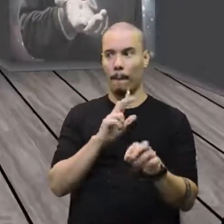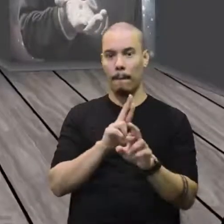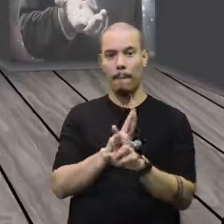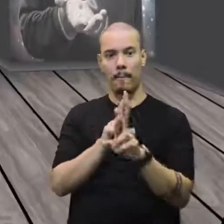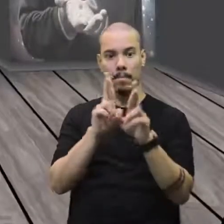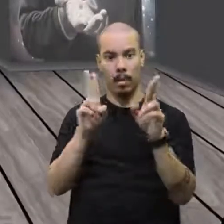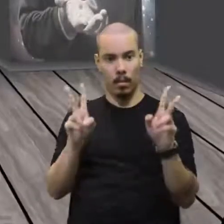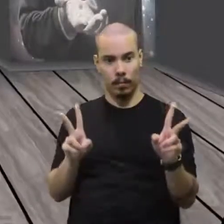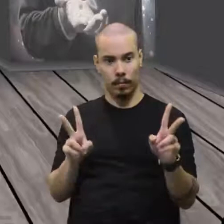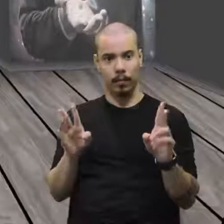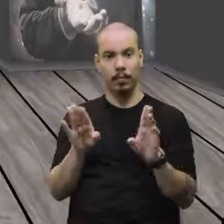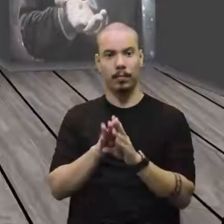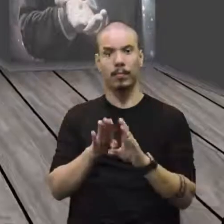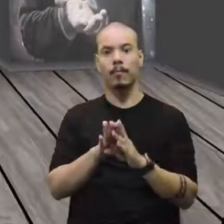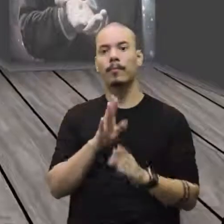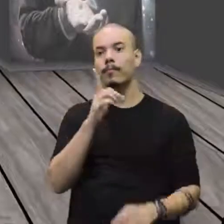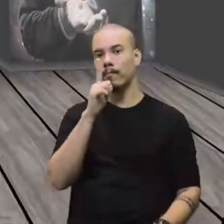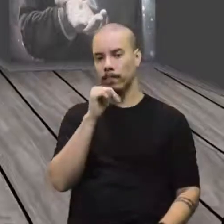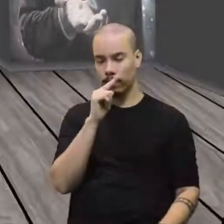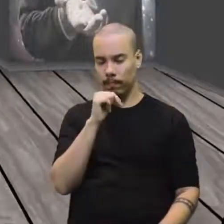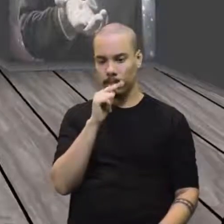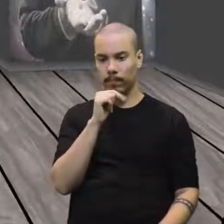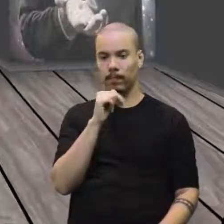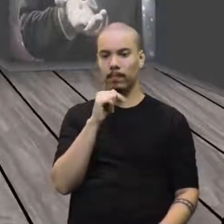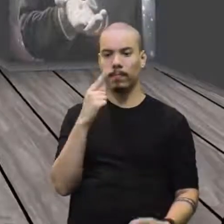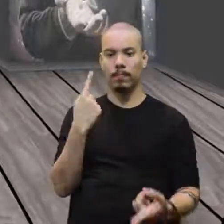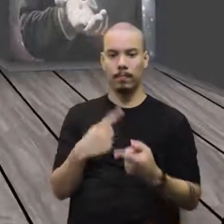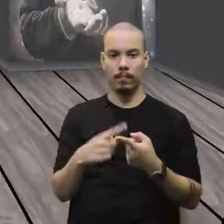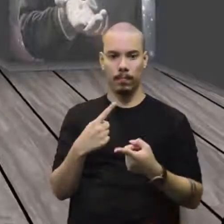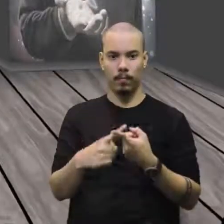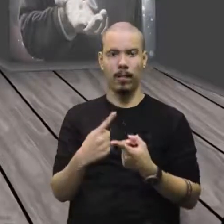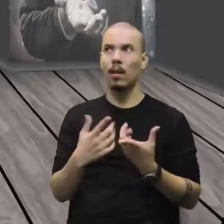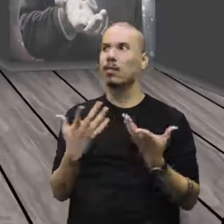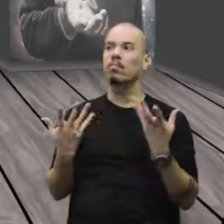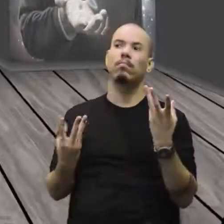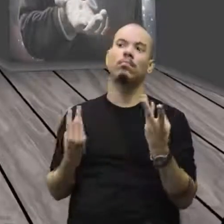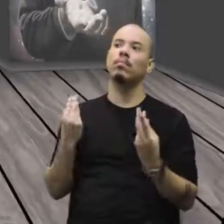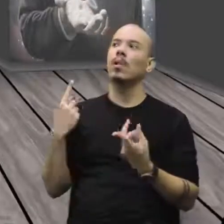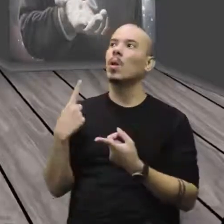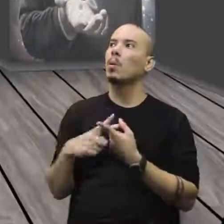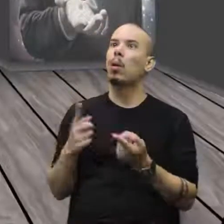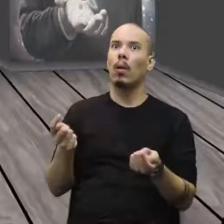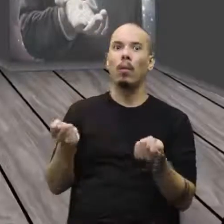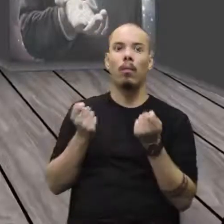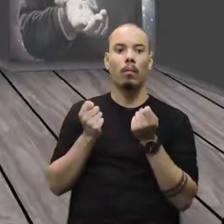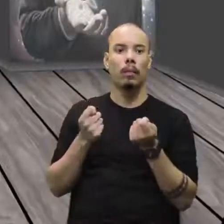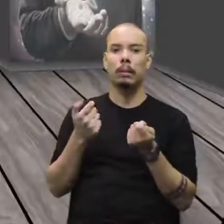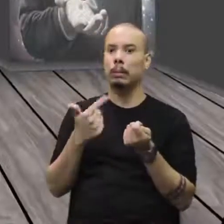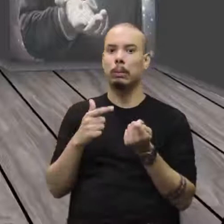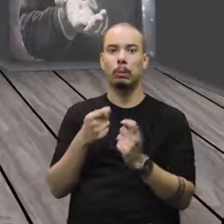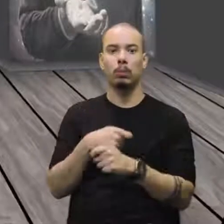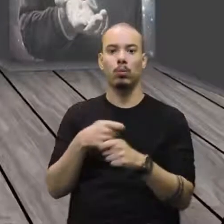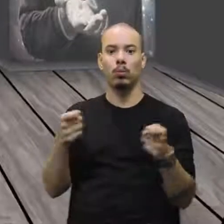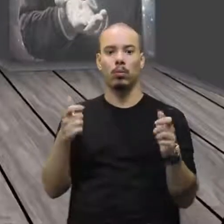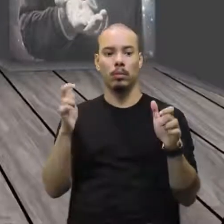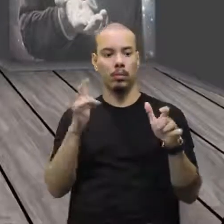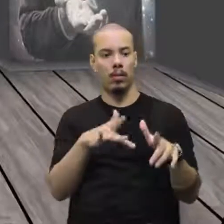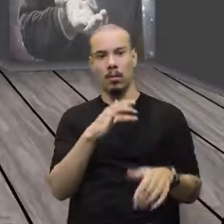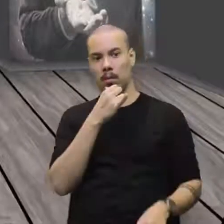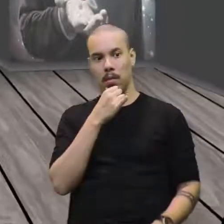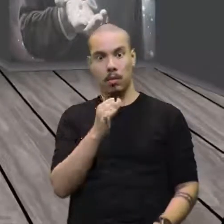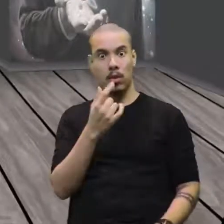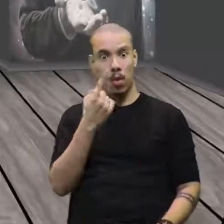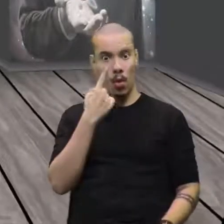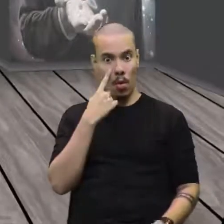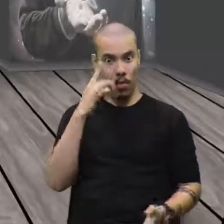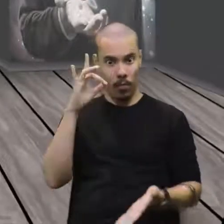de água muito grande, claro. Porque as pessoas, mas por que economizar se não tem como armazenar energia? Na